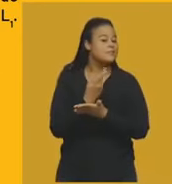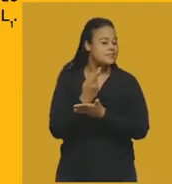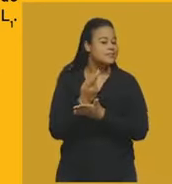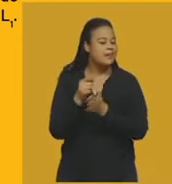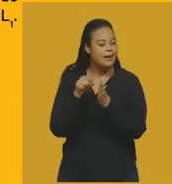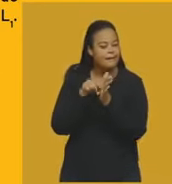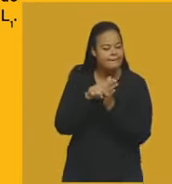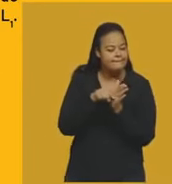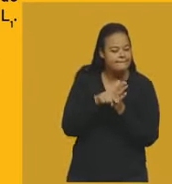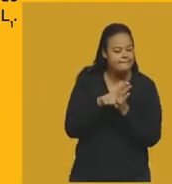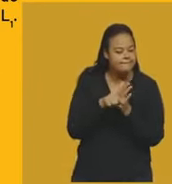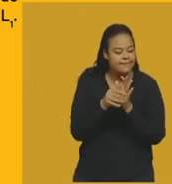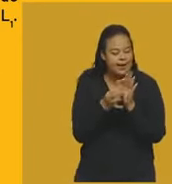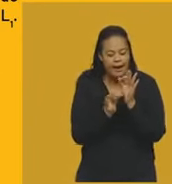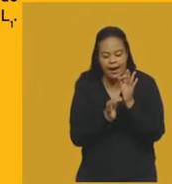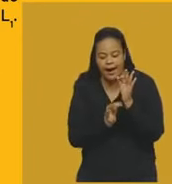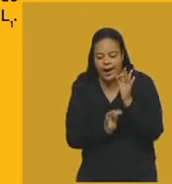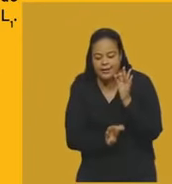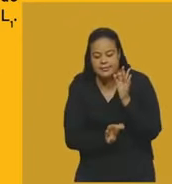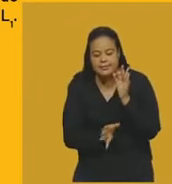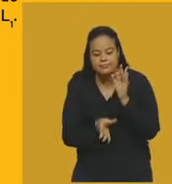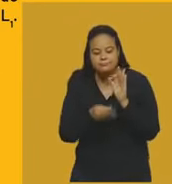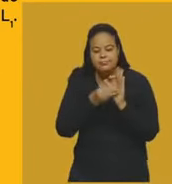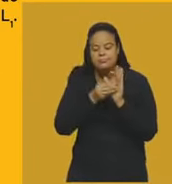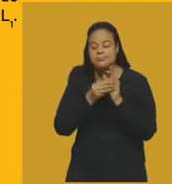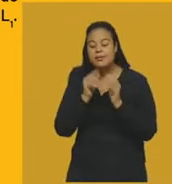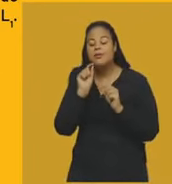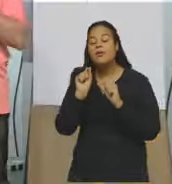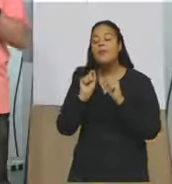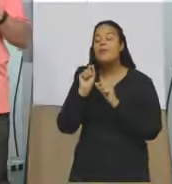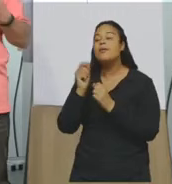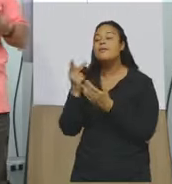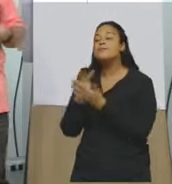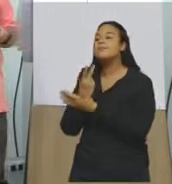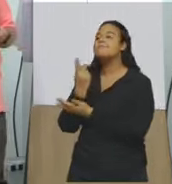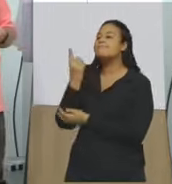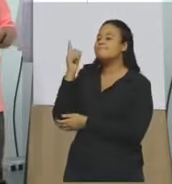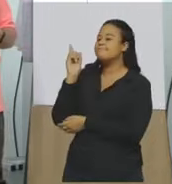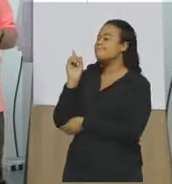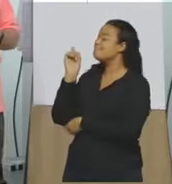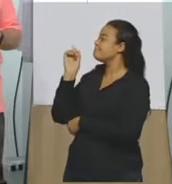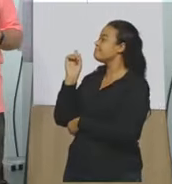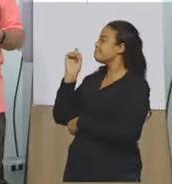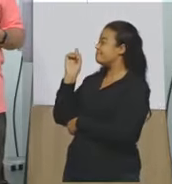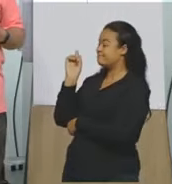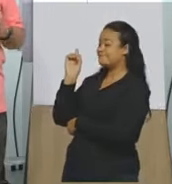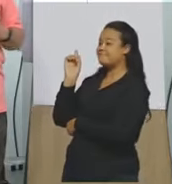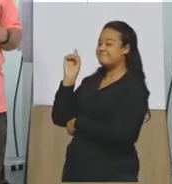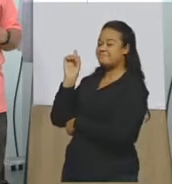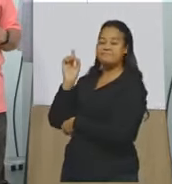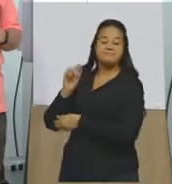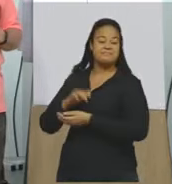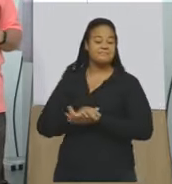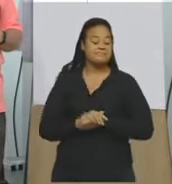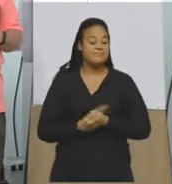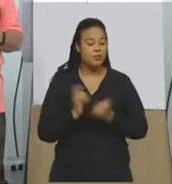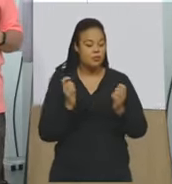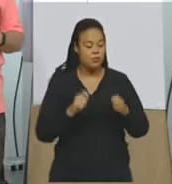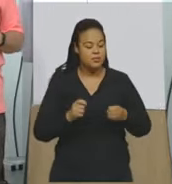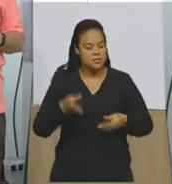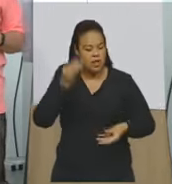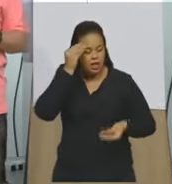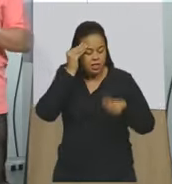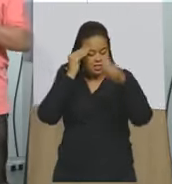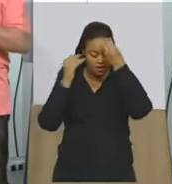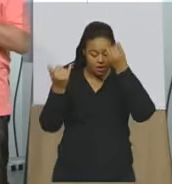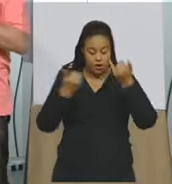a partir de agora. Tá? Eu vou voltar na tela onde estava o texto com as especificações das lâmpadas, porque eu vou precisar daquelas